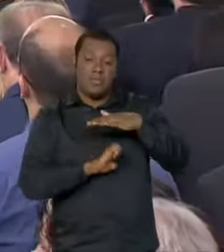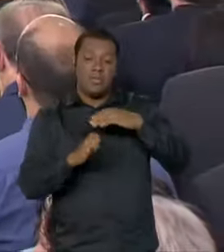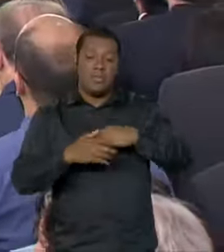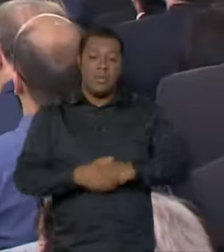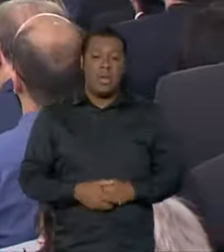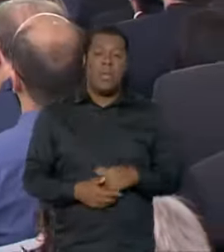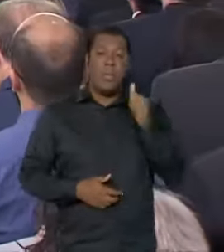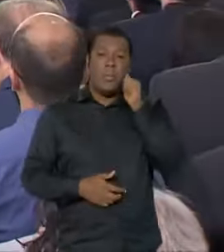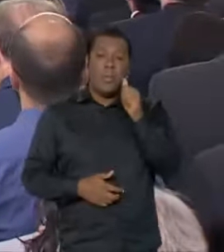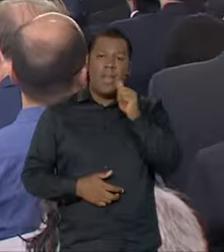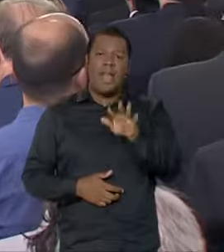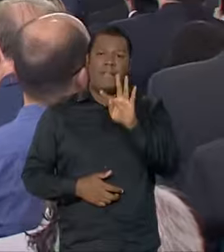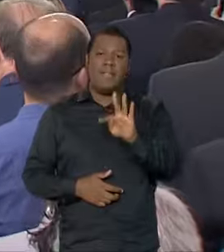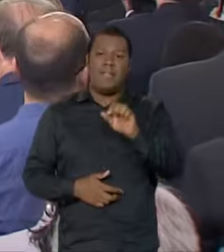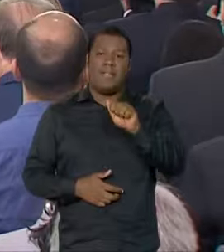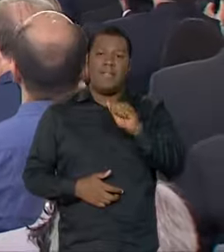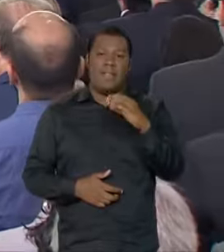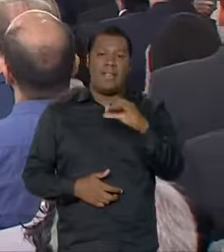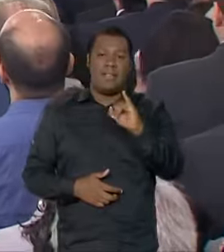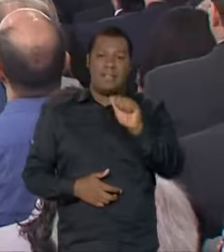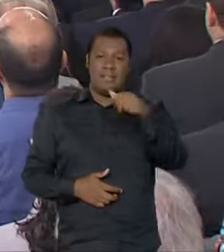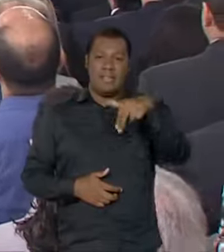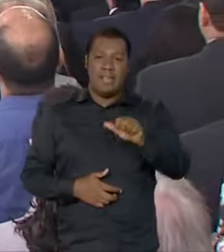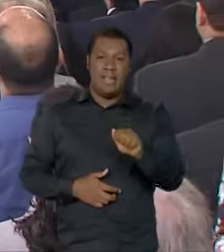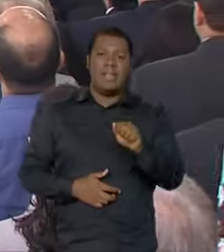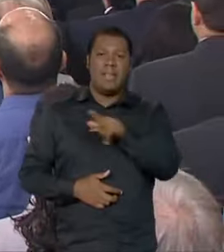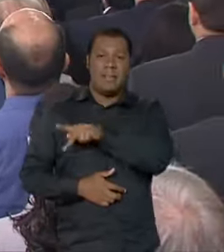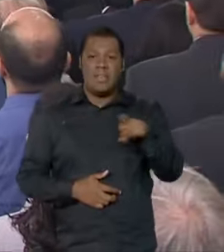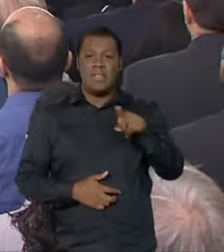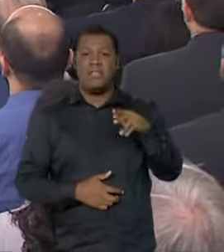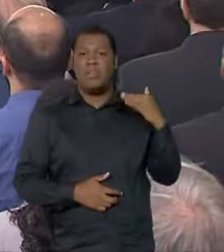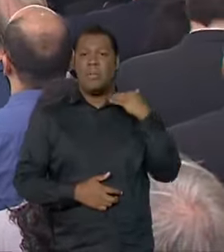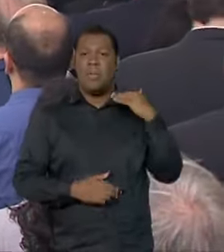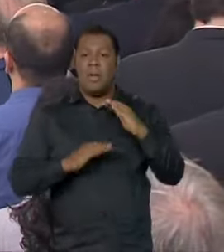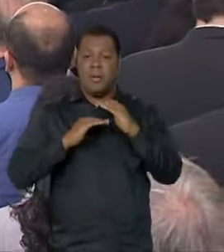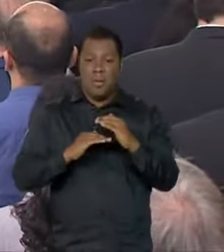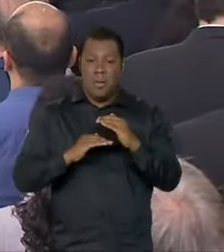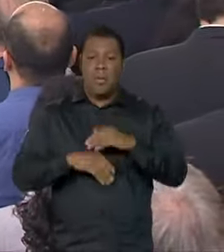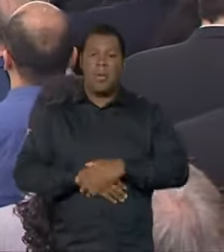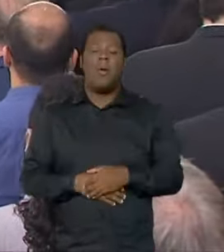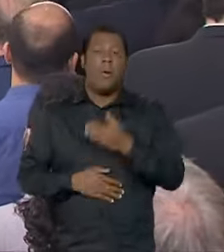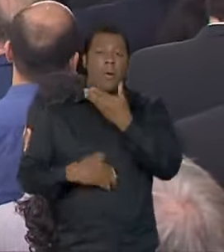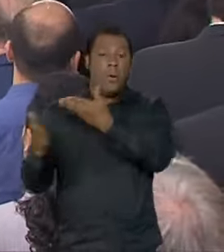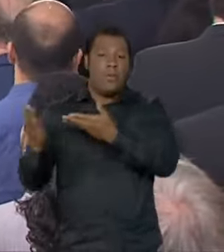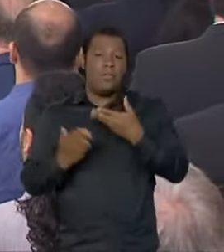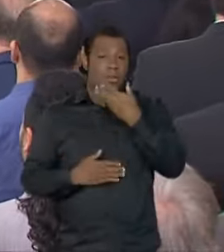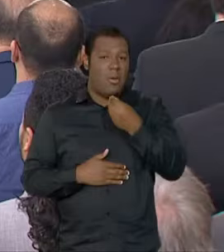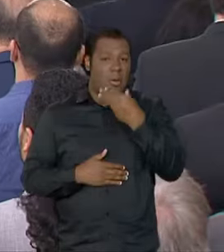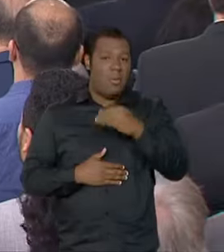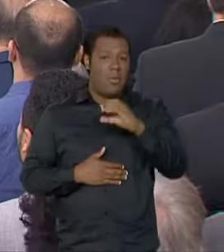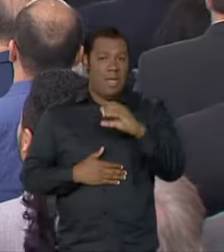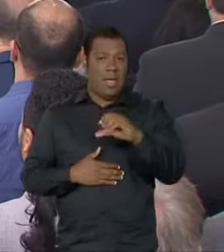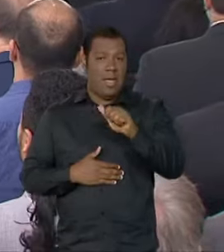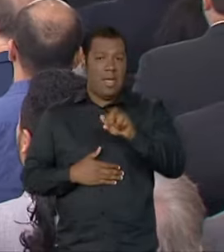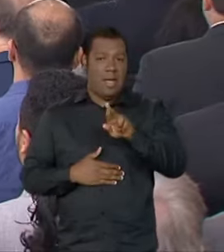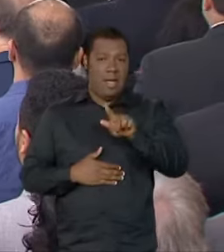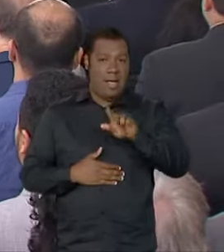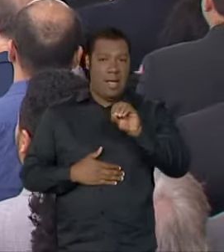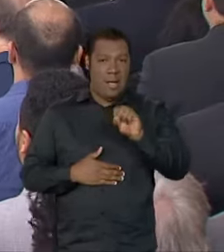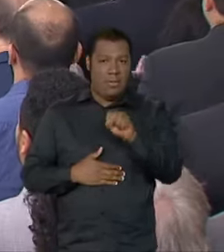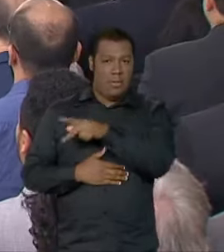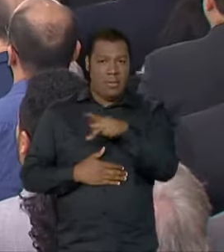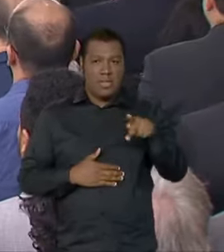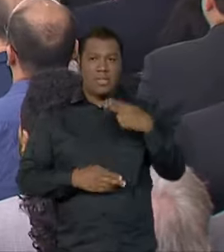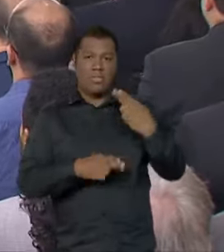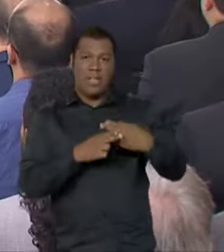Medeiros, presidenta do Banco do Brasil, Carlos Vieira, presidente da Caixa, e Décio Lima,